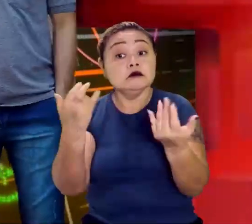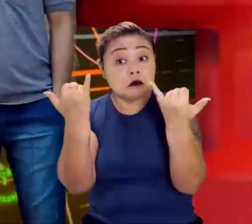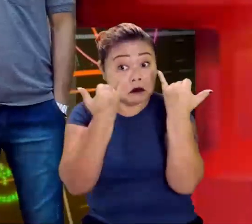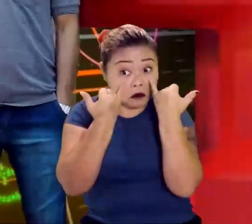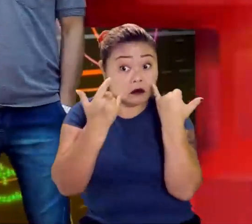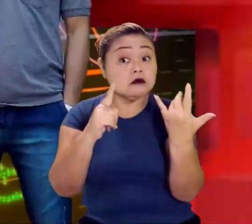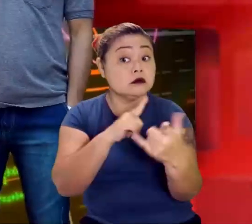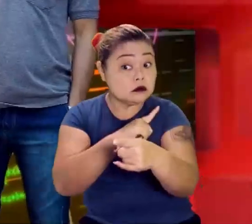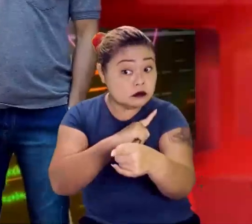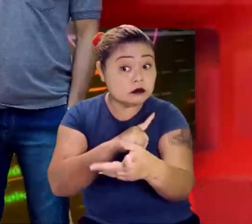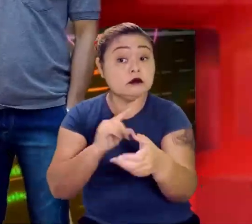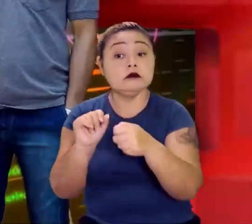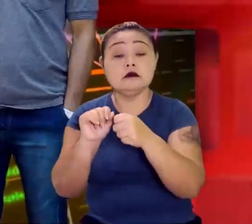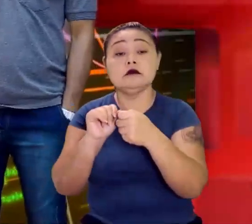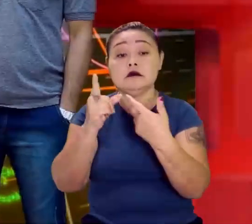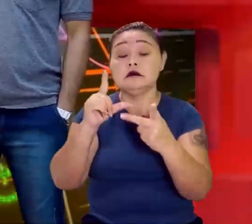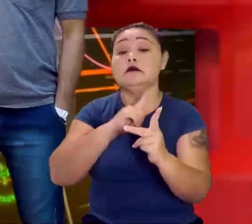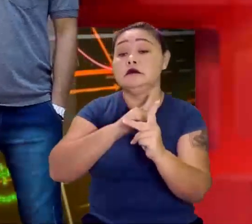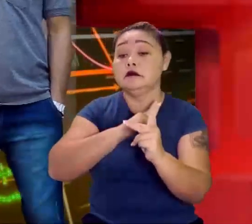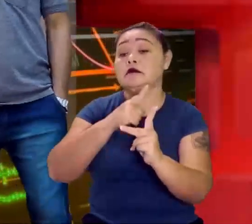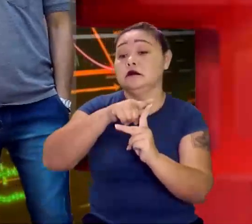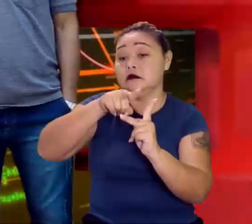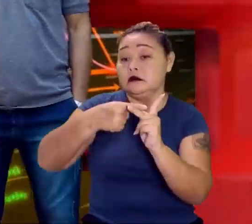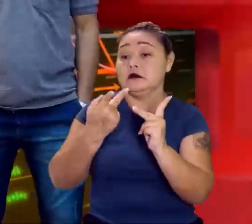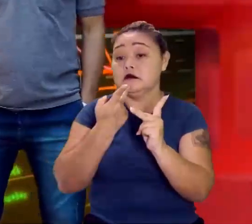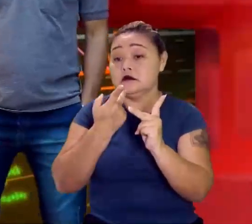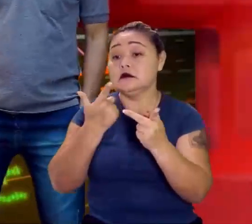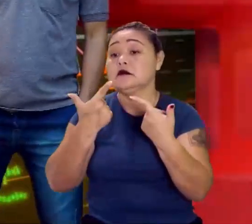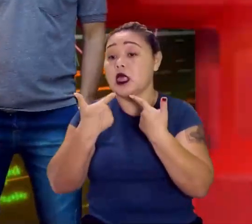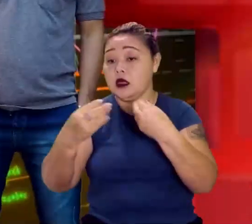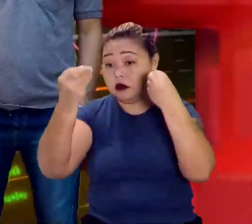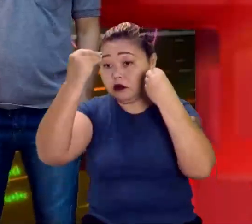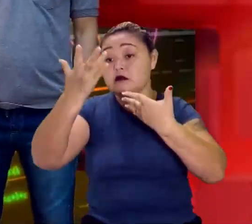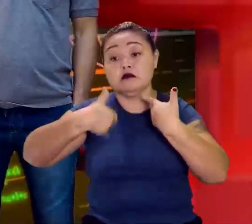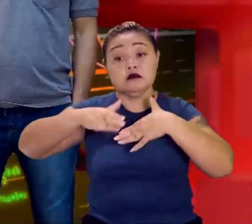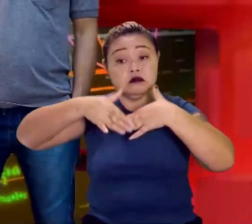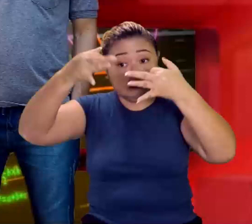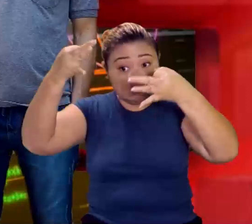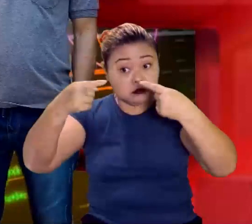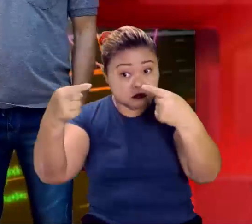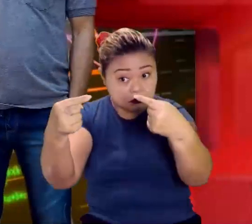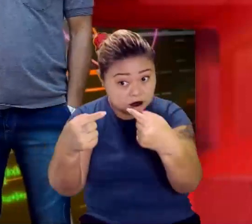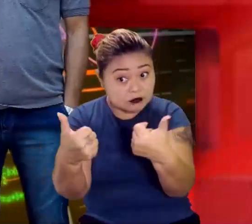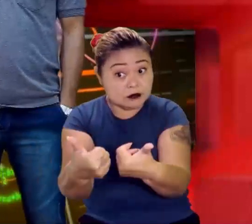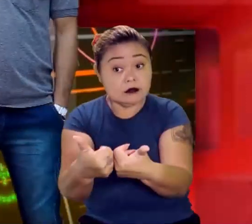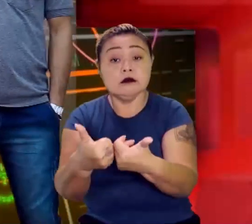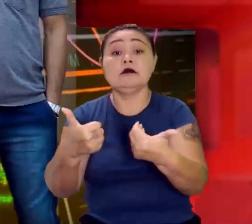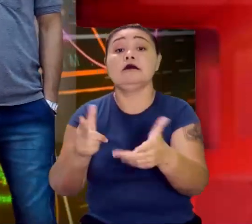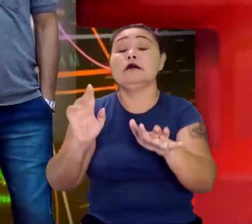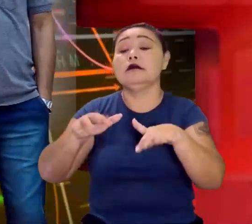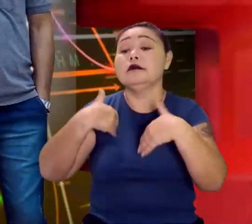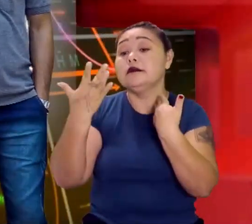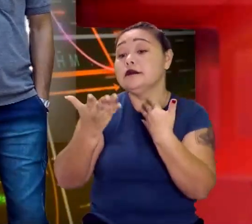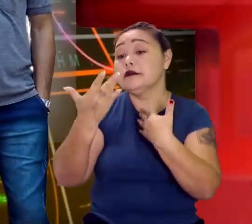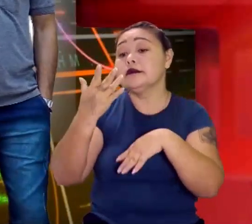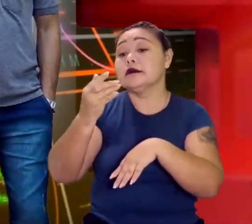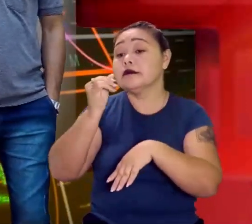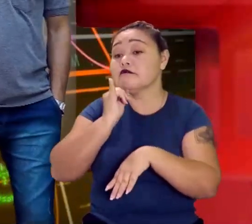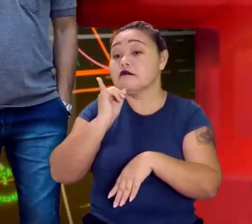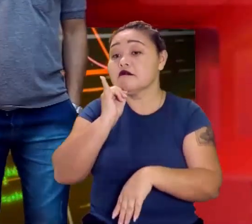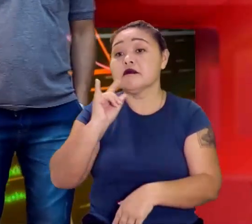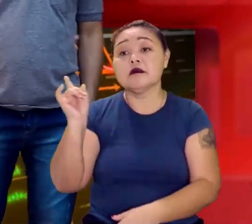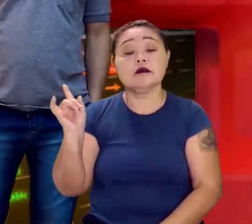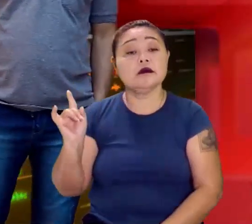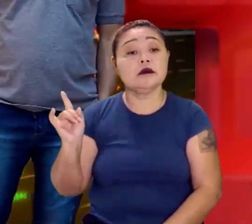informação. Então, pra ficar sabido, tem que falar a linguagem matemática de acordo, tá? E claro, vamos a mais exemplos. Olha